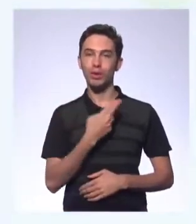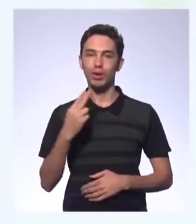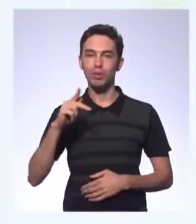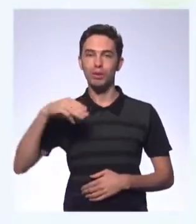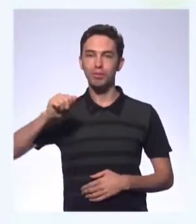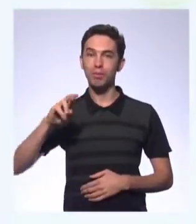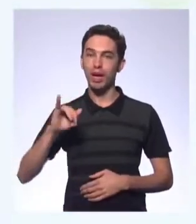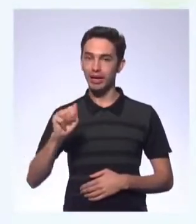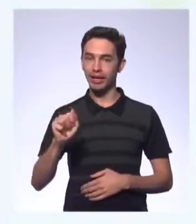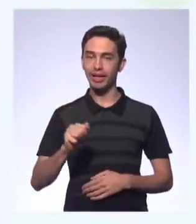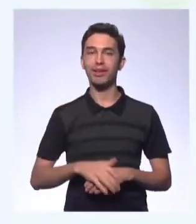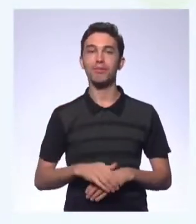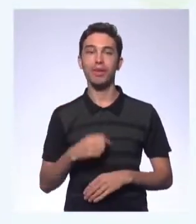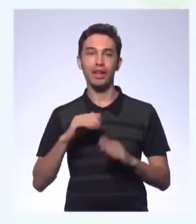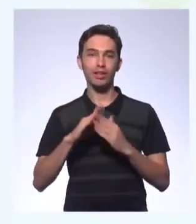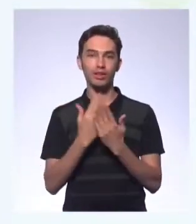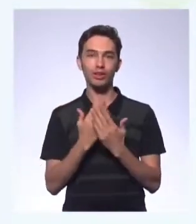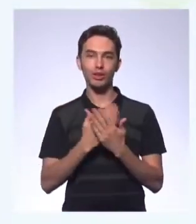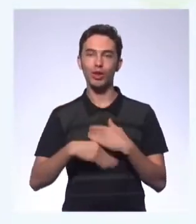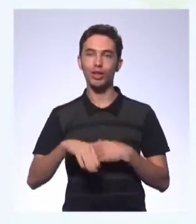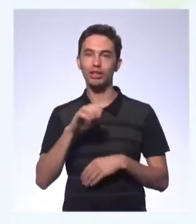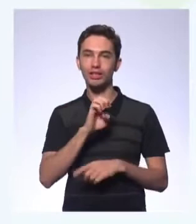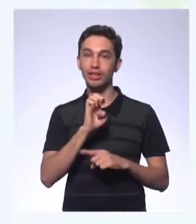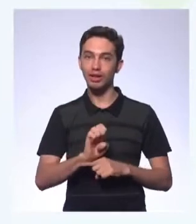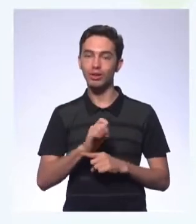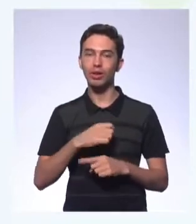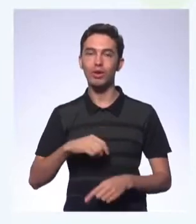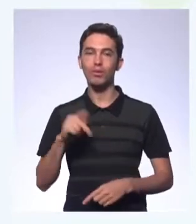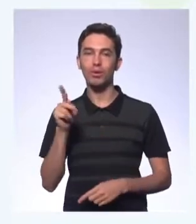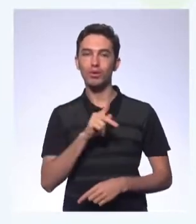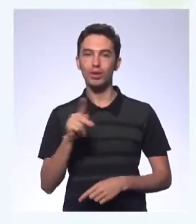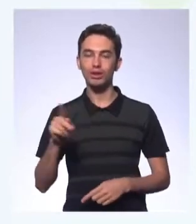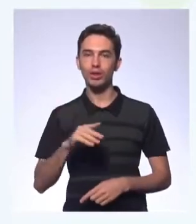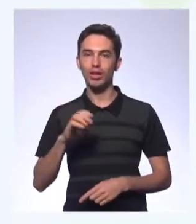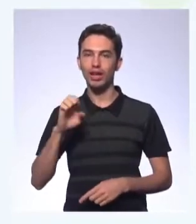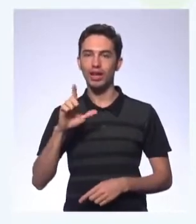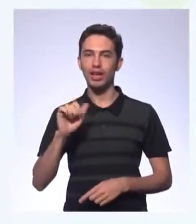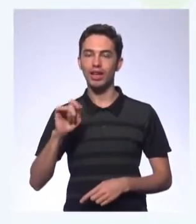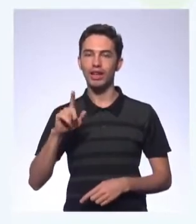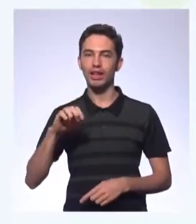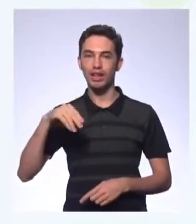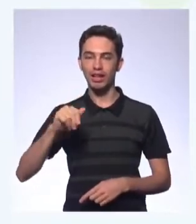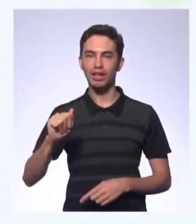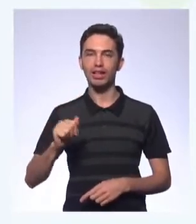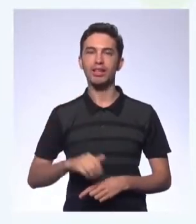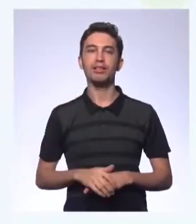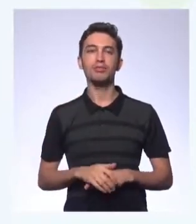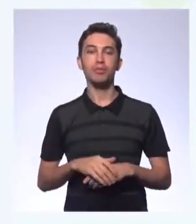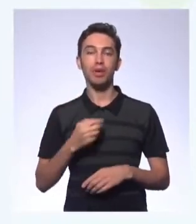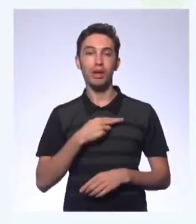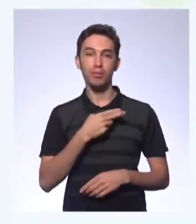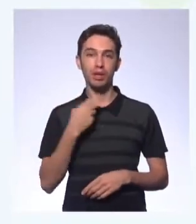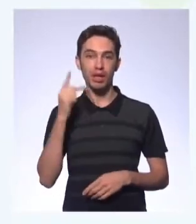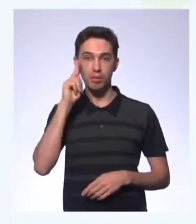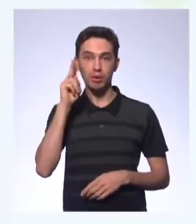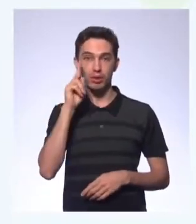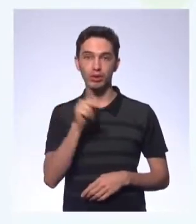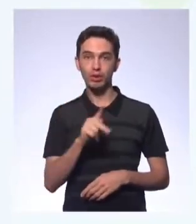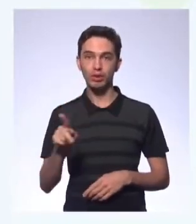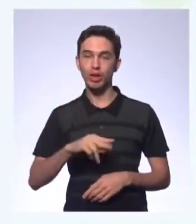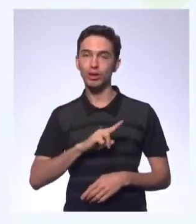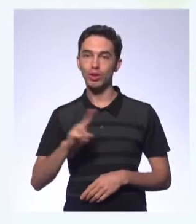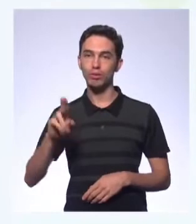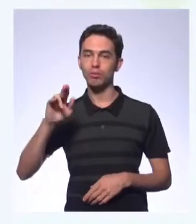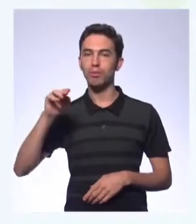Maria Gabriele, da Escola Estadual Professora Helena José Bonfá. E a minha professora de História se chama